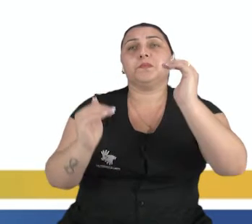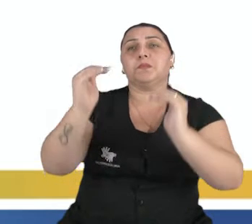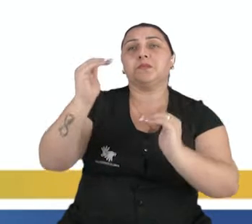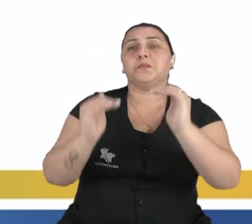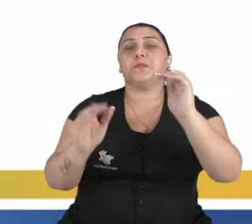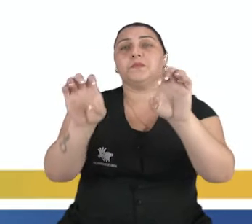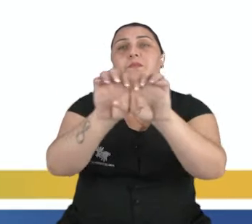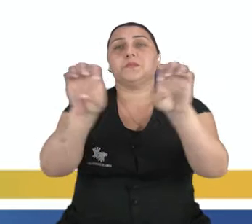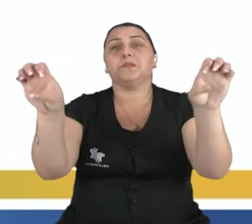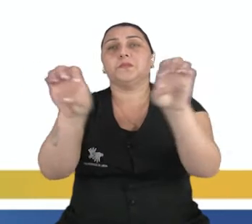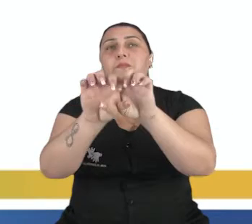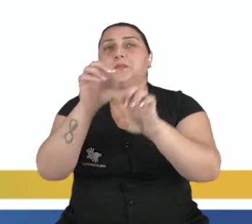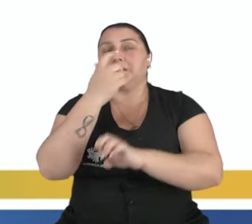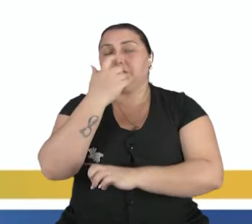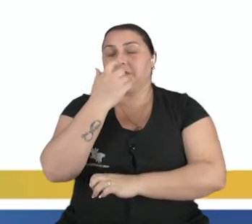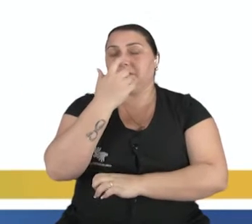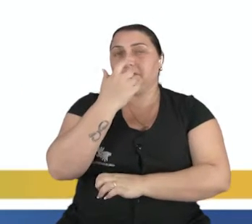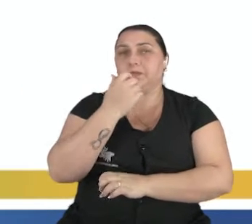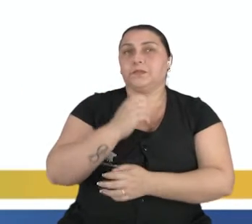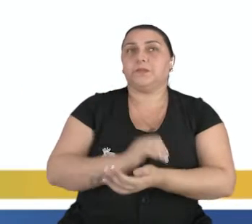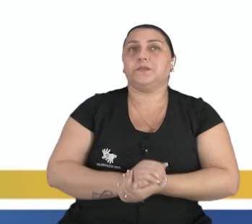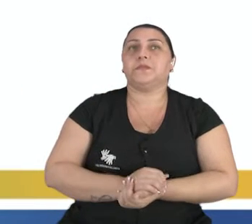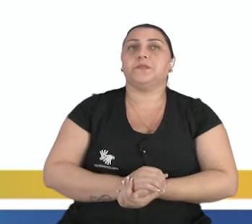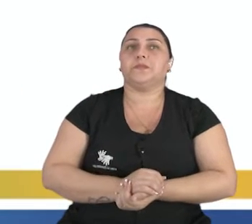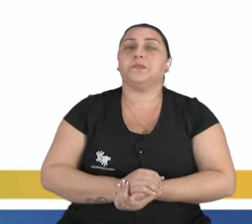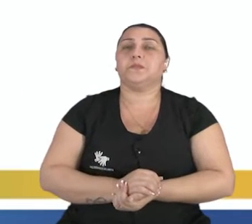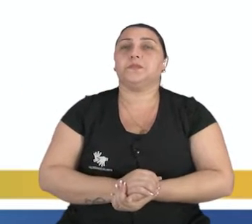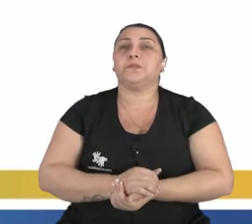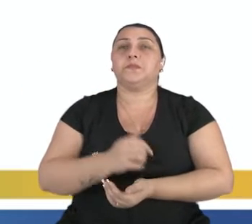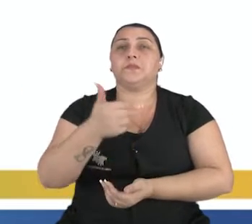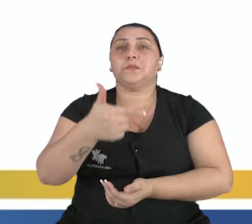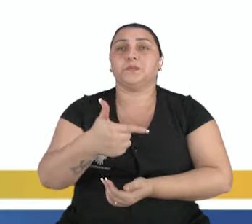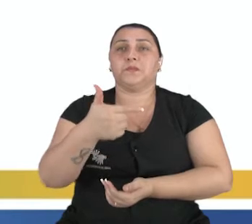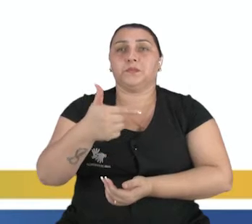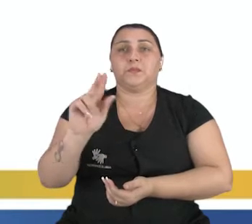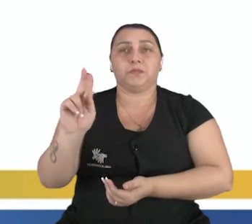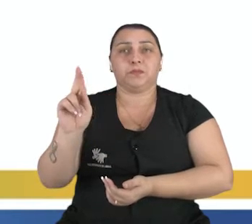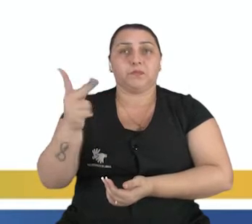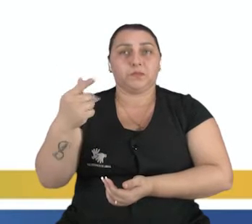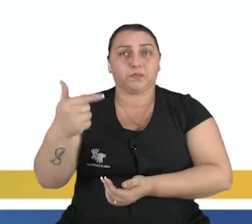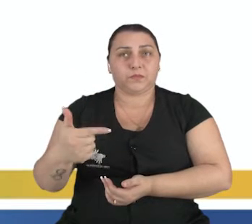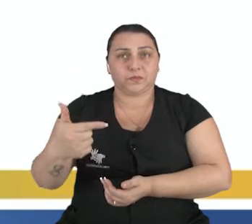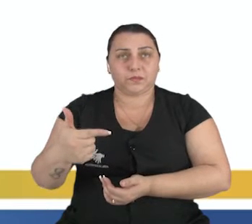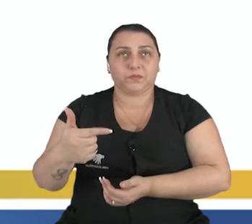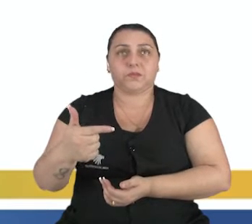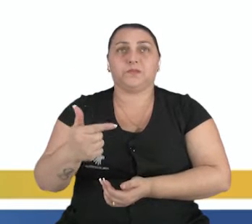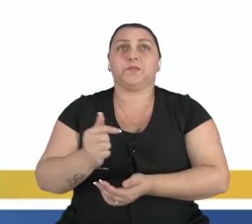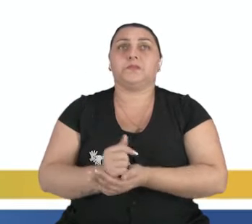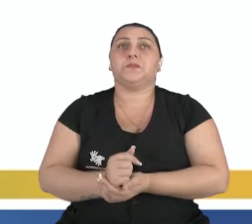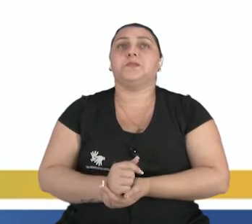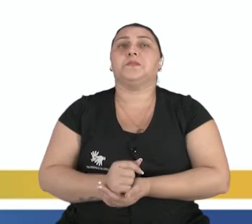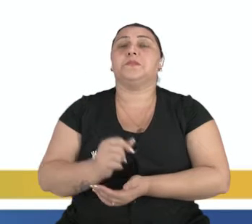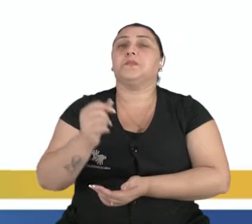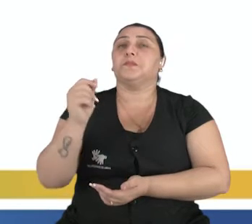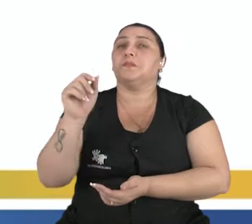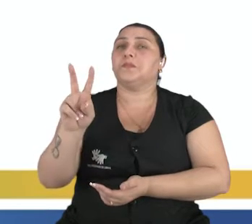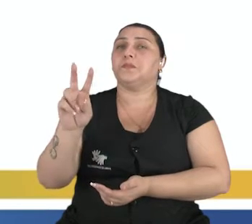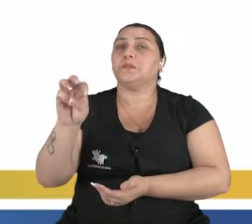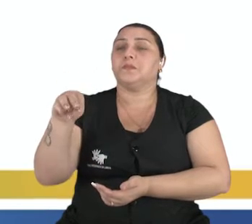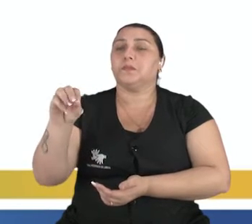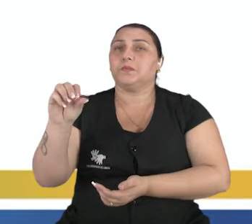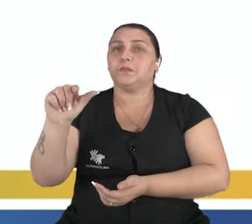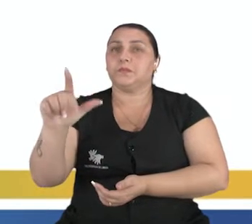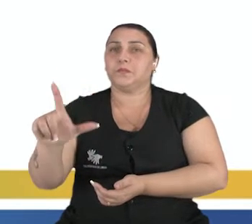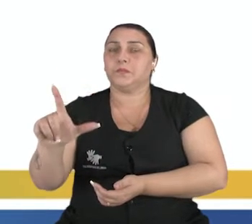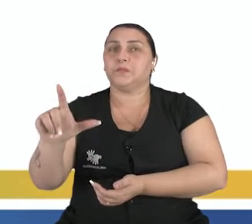da equação. Então, nós temos aqui 2 moléculas de H2, que são 2 mols, né? Que